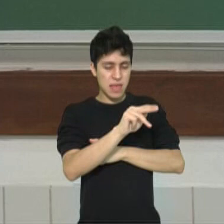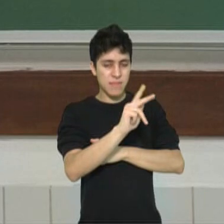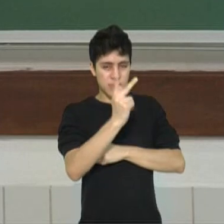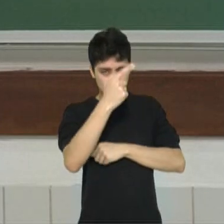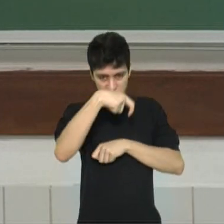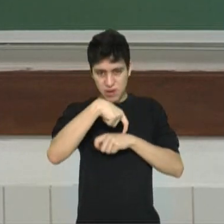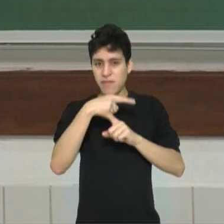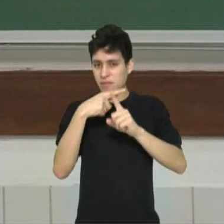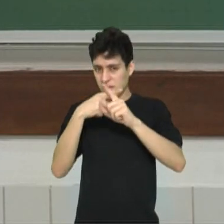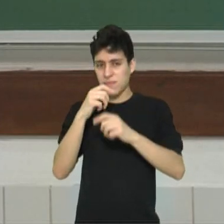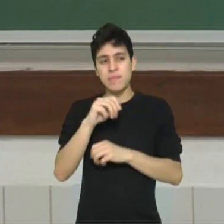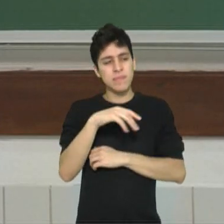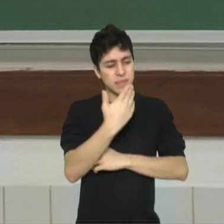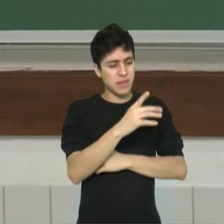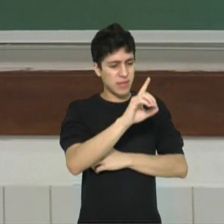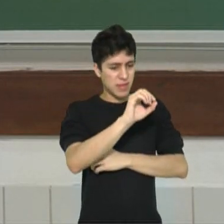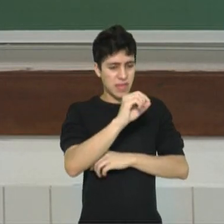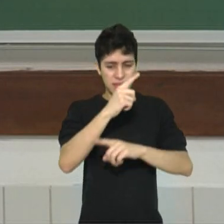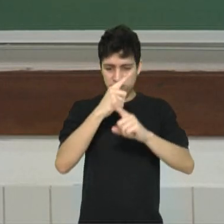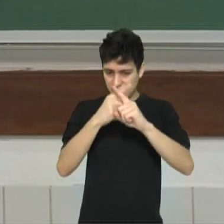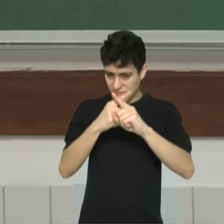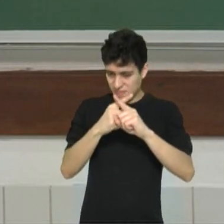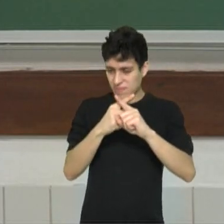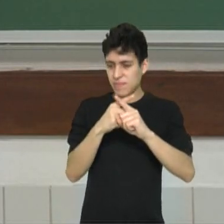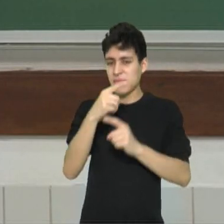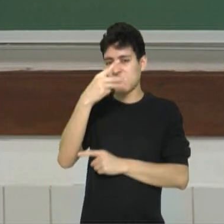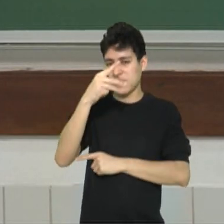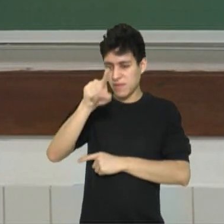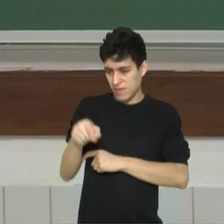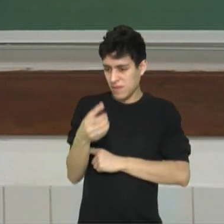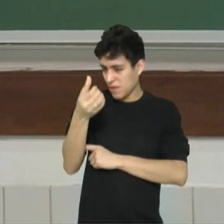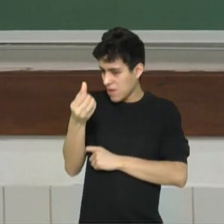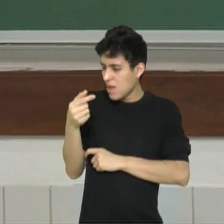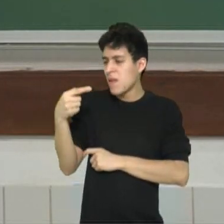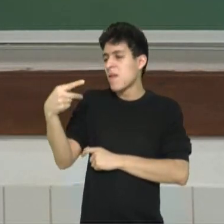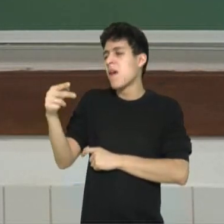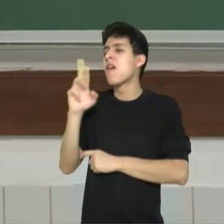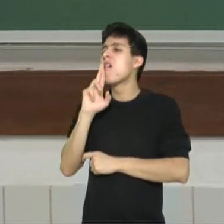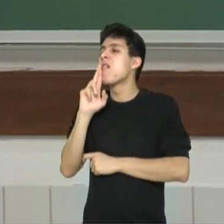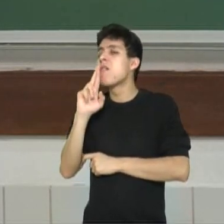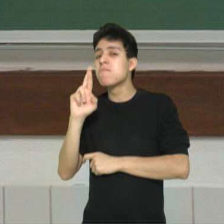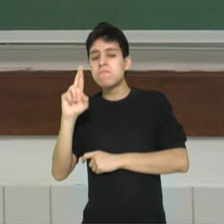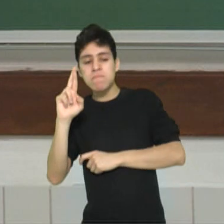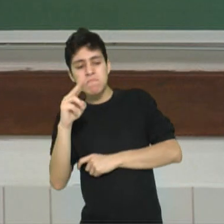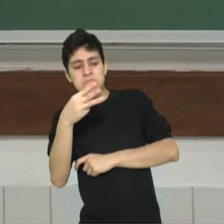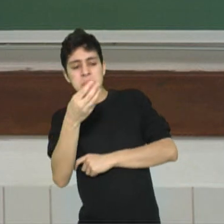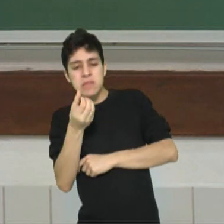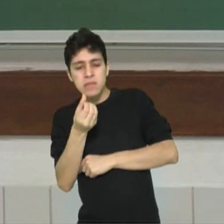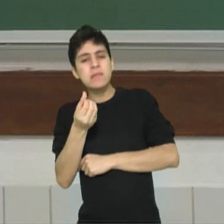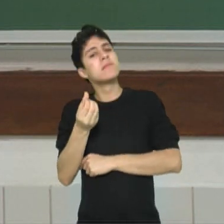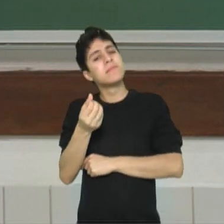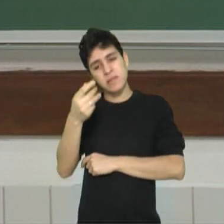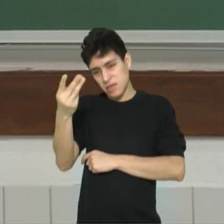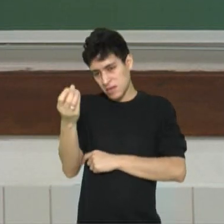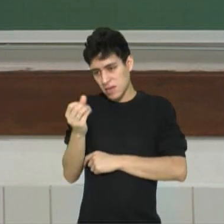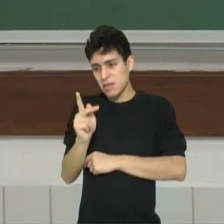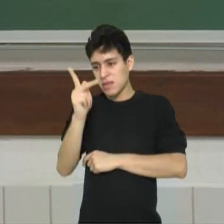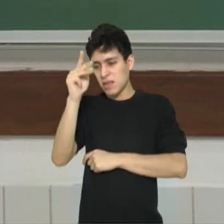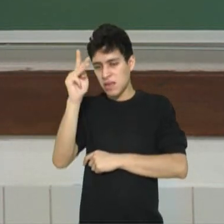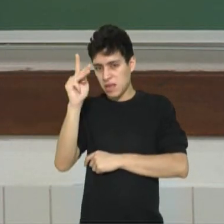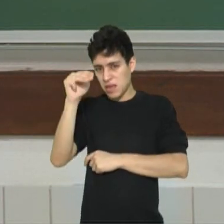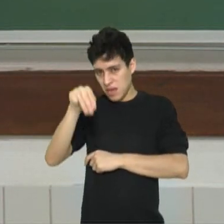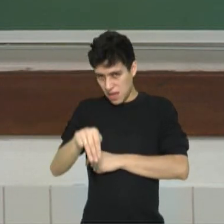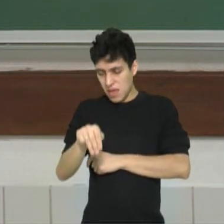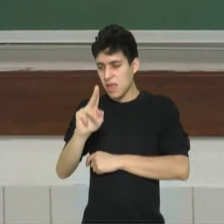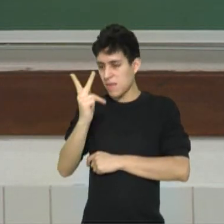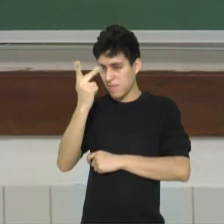multiplica. Então, multiplicando 10 por 3,6, o resultado é 36. 36 km por